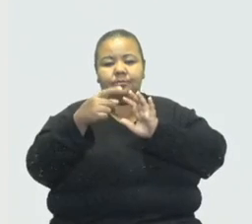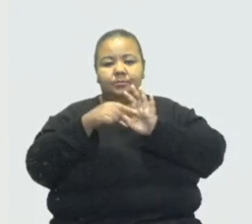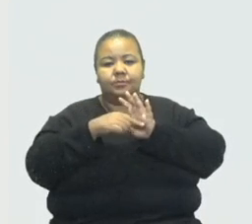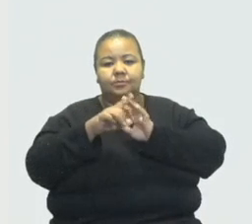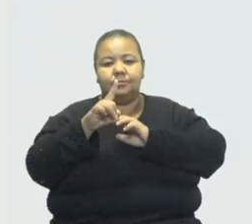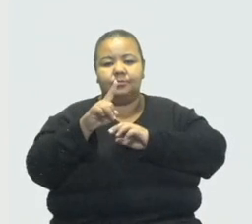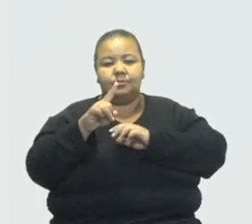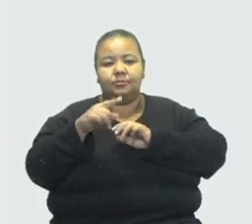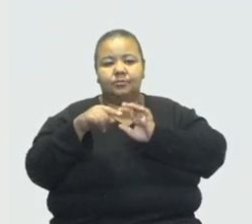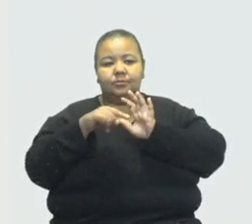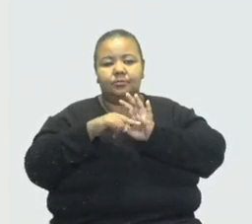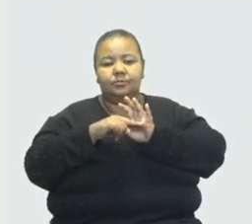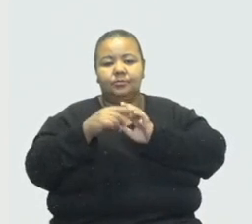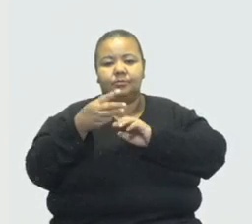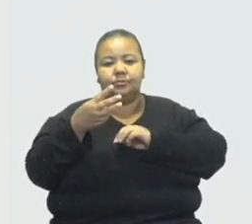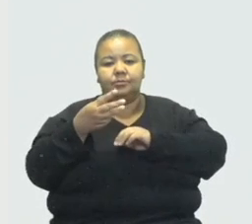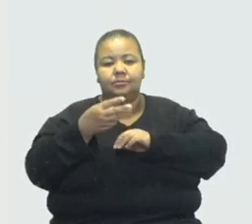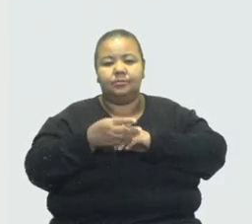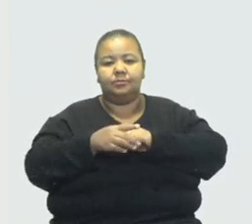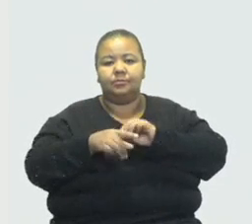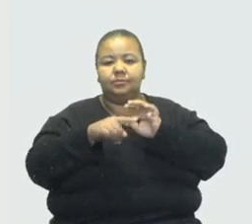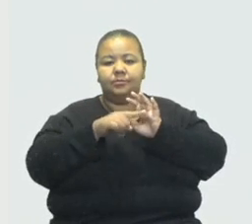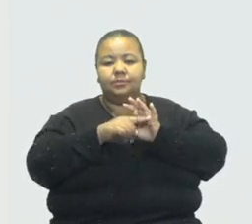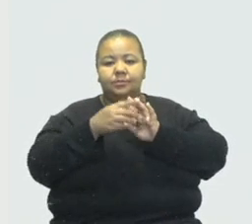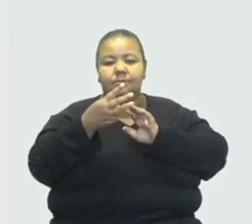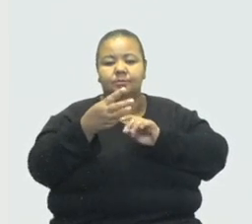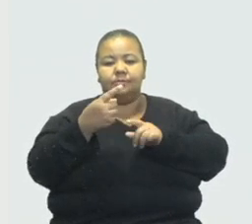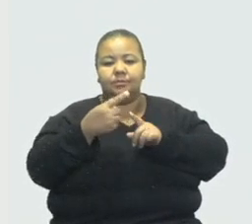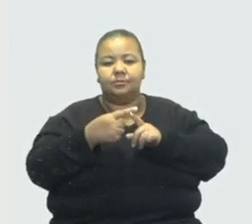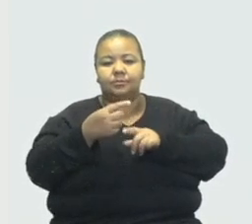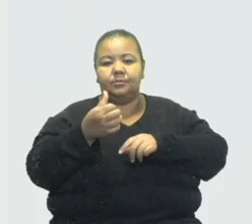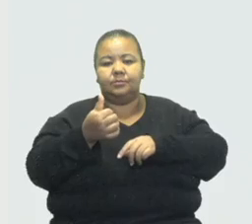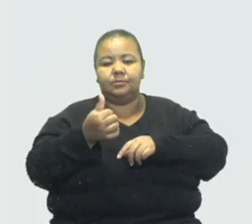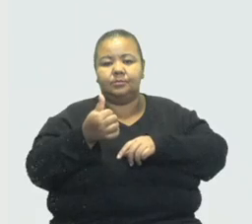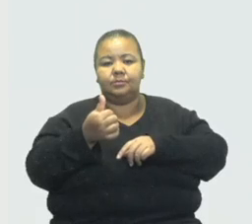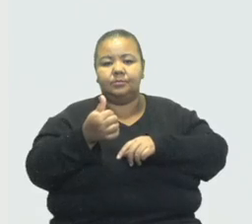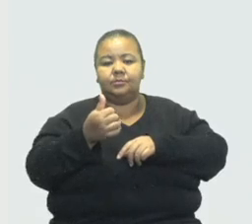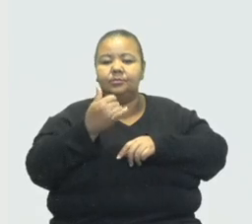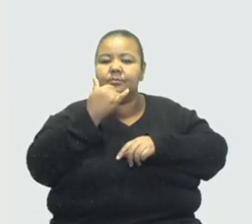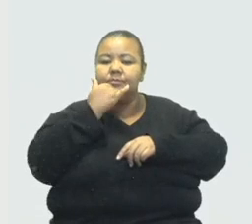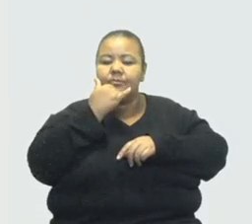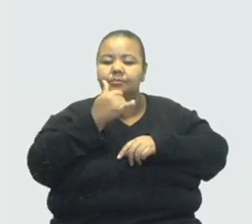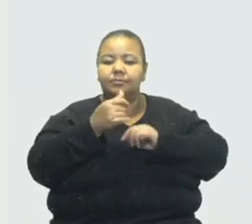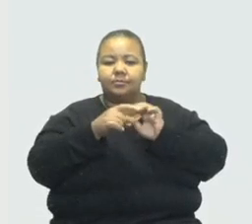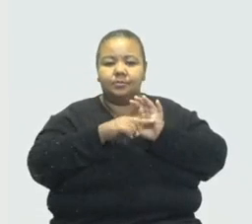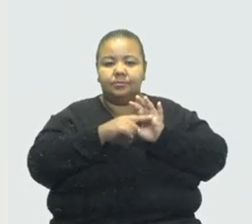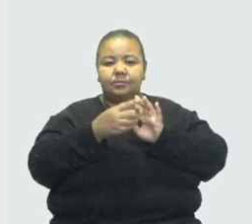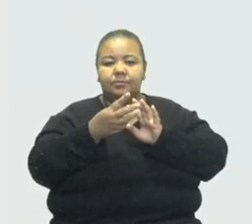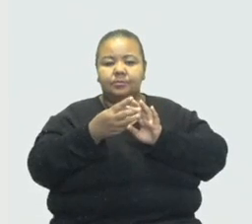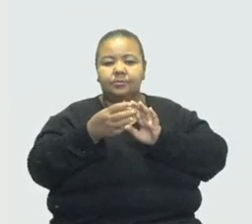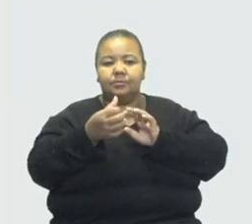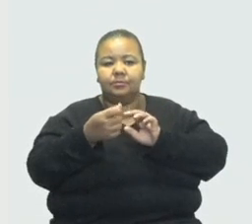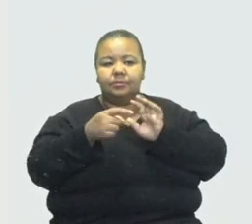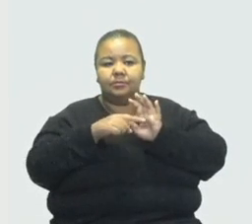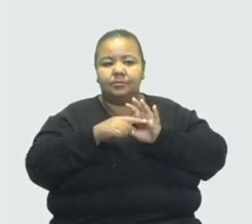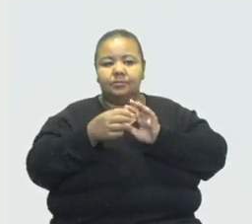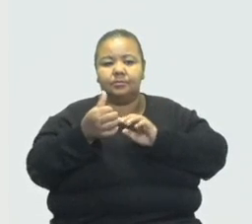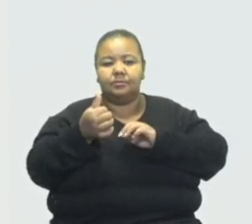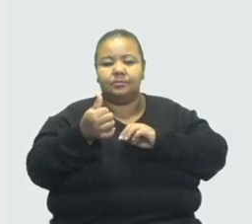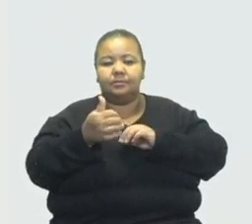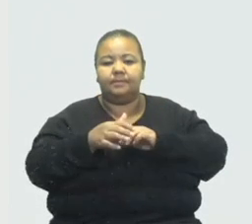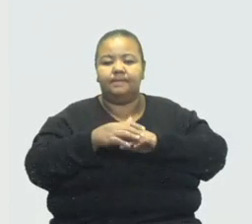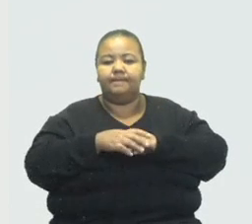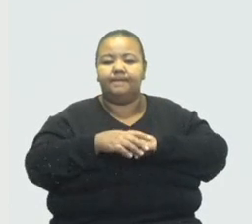1, menos 3. Menos 3 com menos 6, menos 3 com menos 3, menos 6. Já acabei falando a